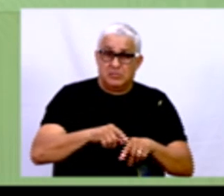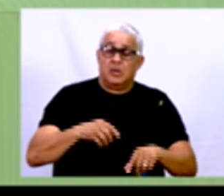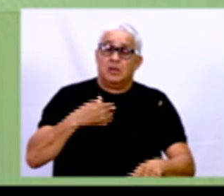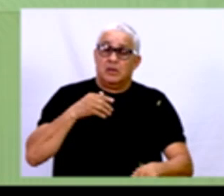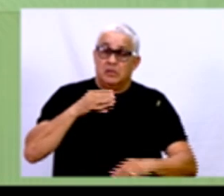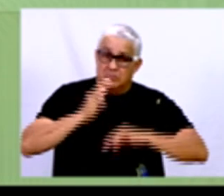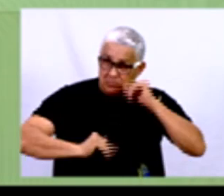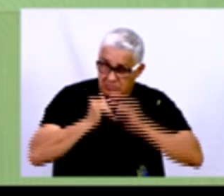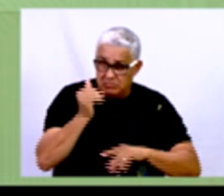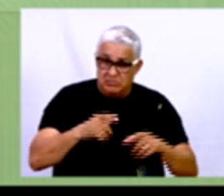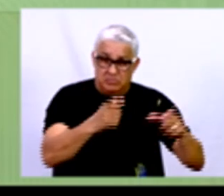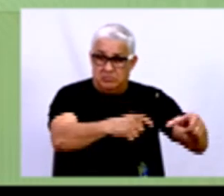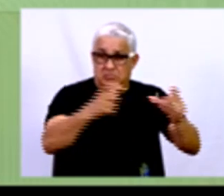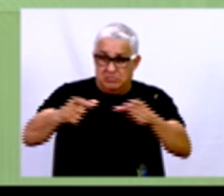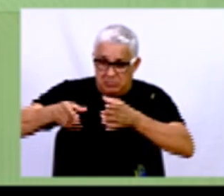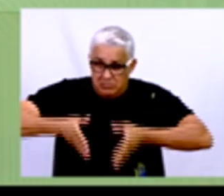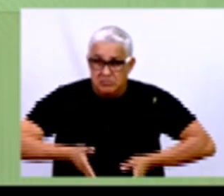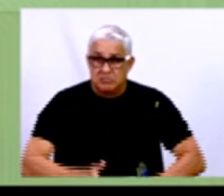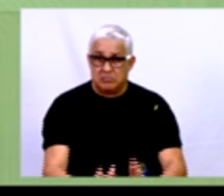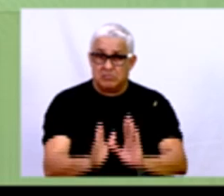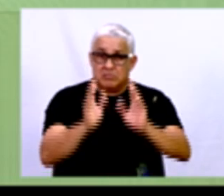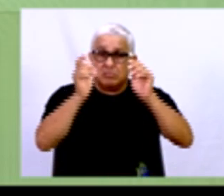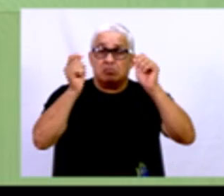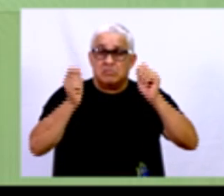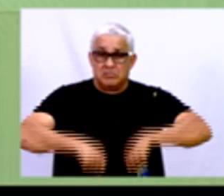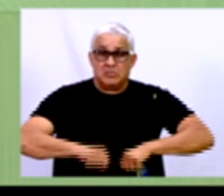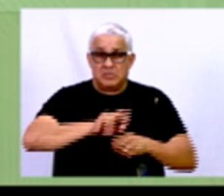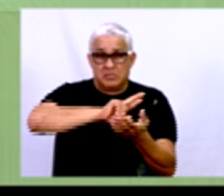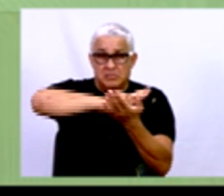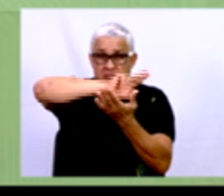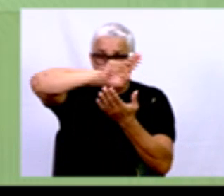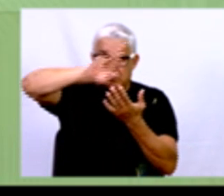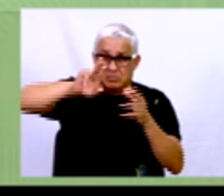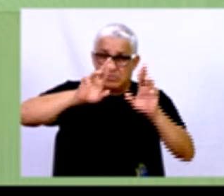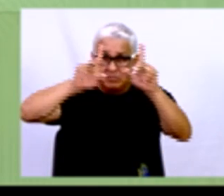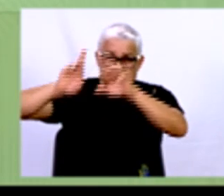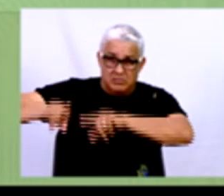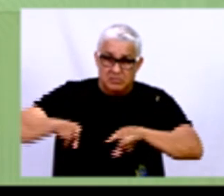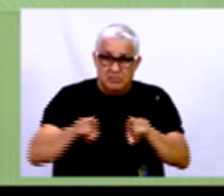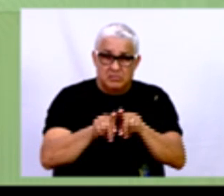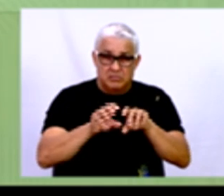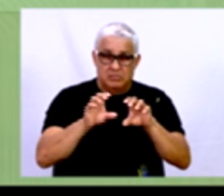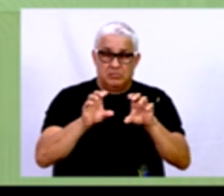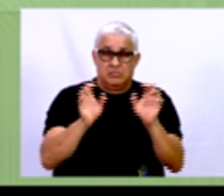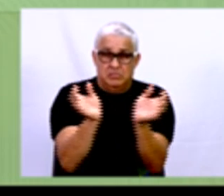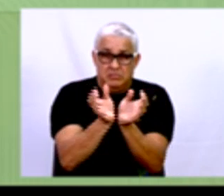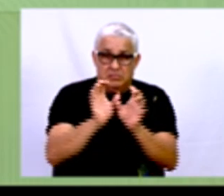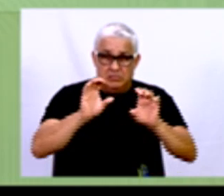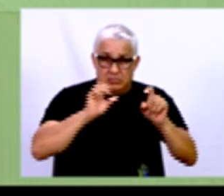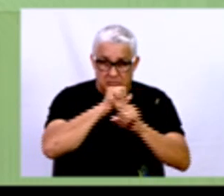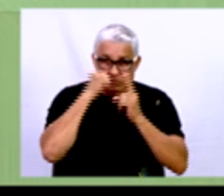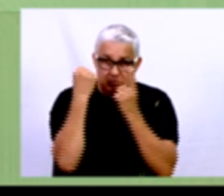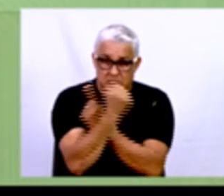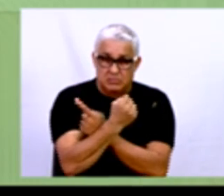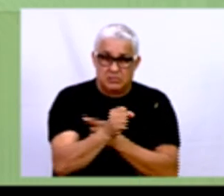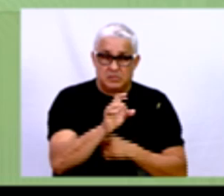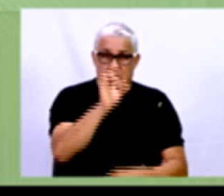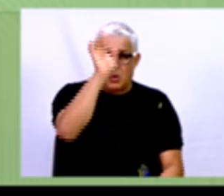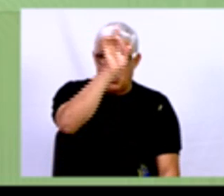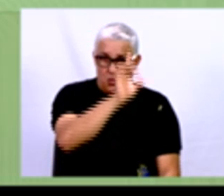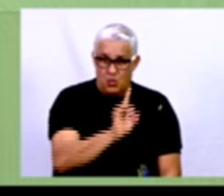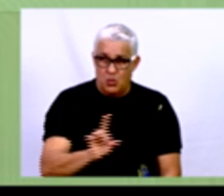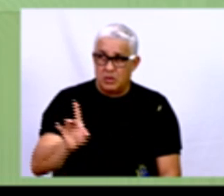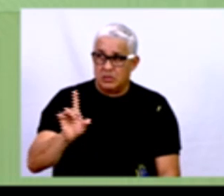o local de nascimento vai determinar também essas variações e o grupo social. Vejamos, então, cada uma